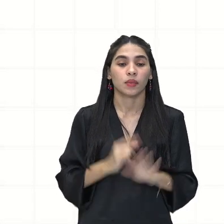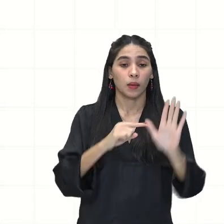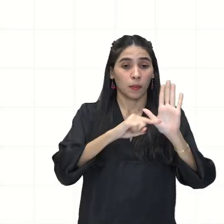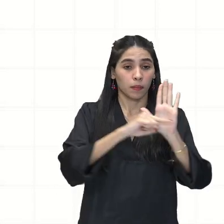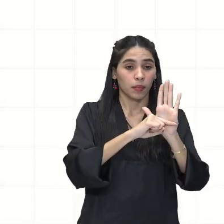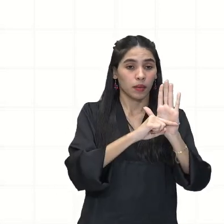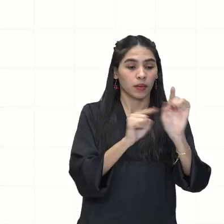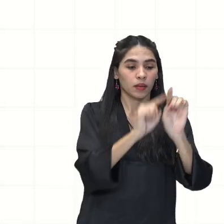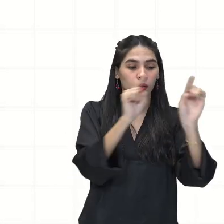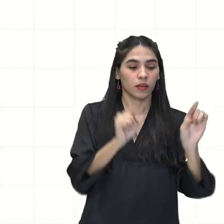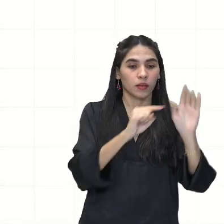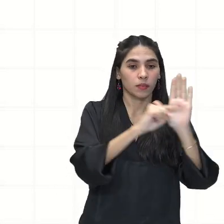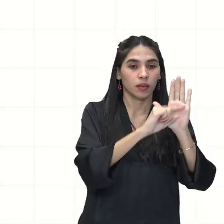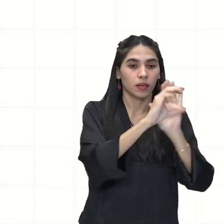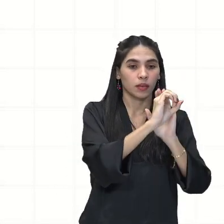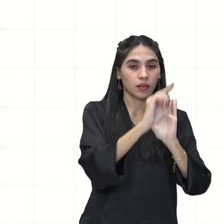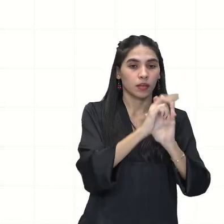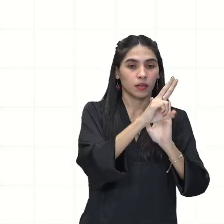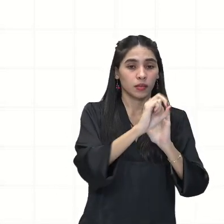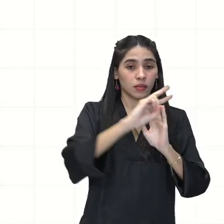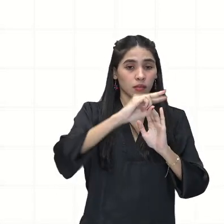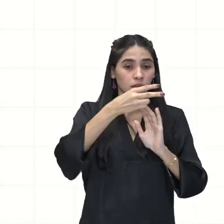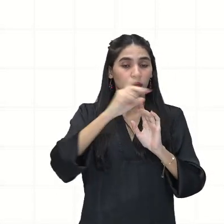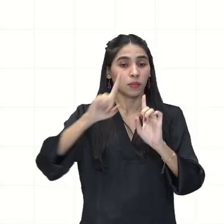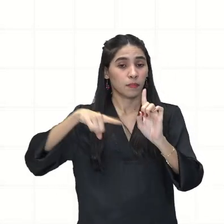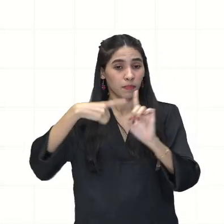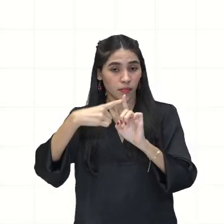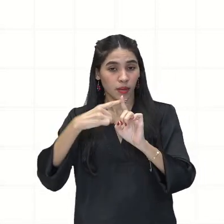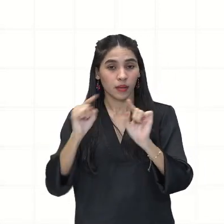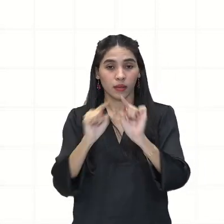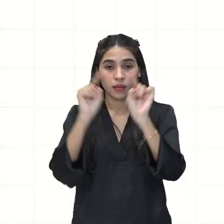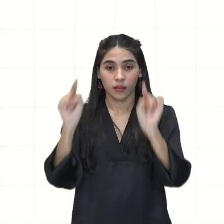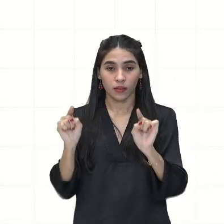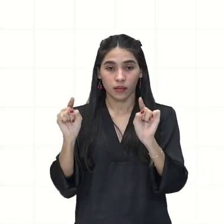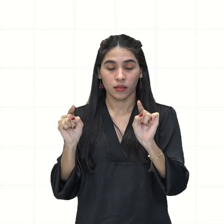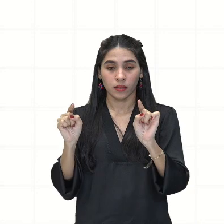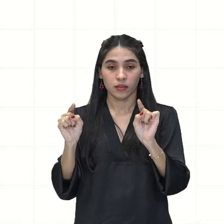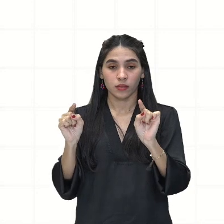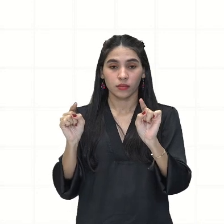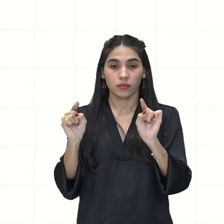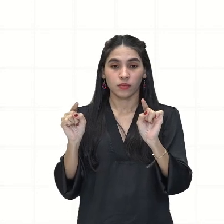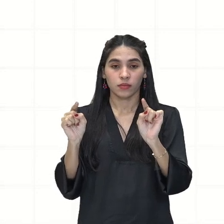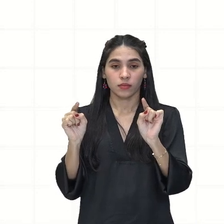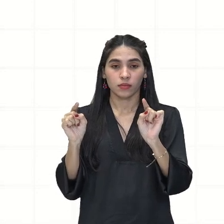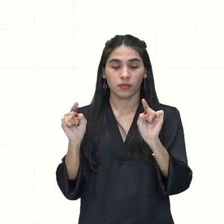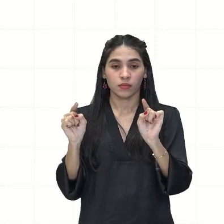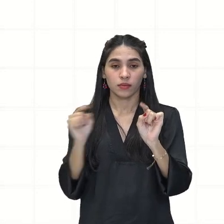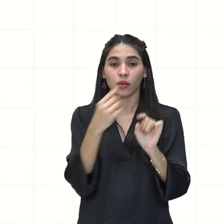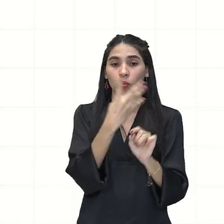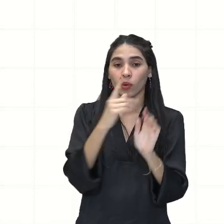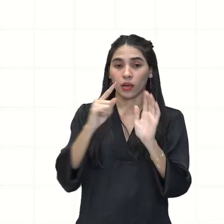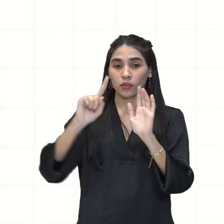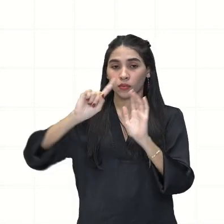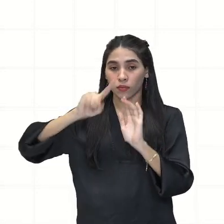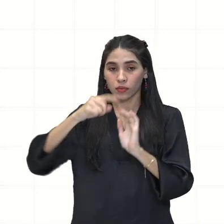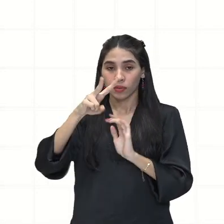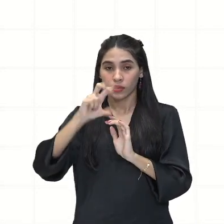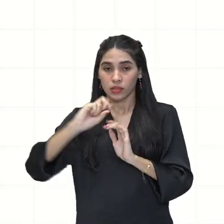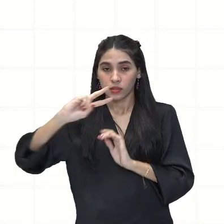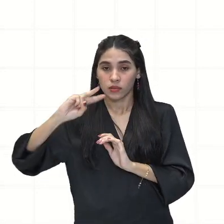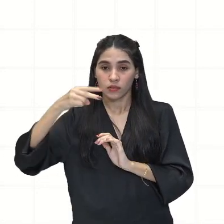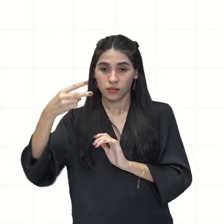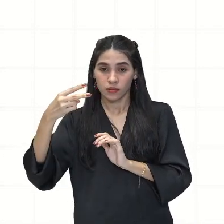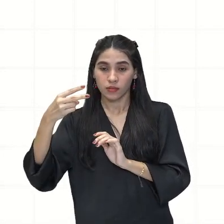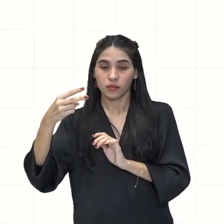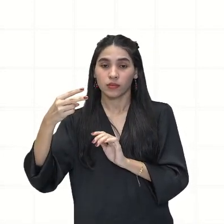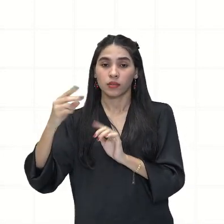menos 0,50 elevado ao quadrado, 13 menos 8,50,